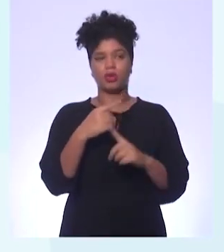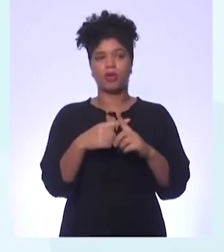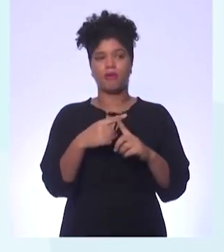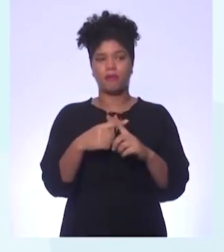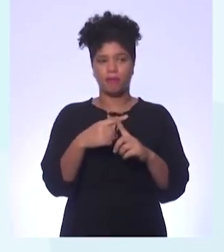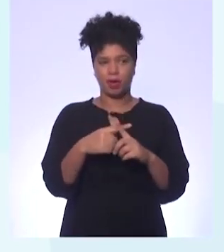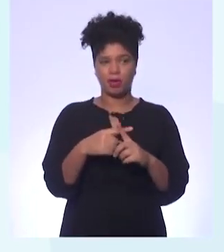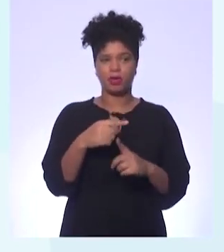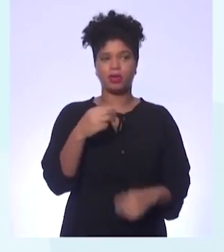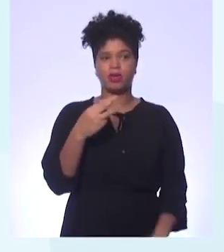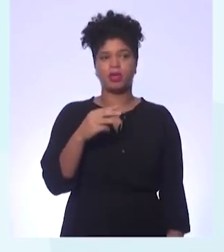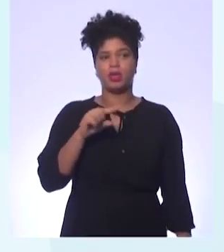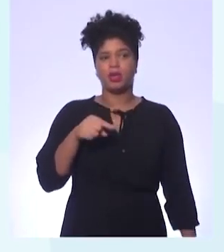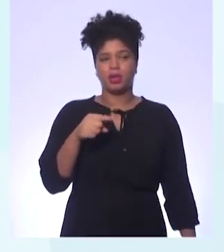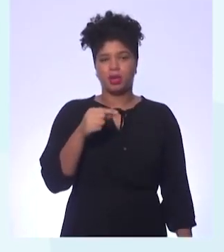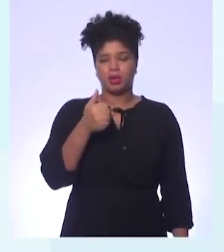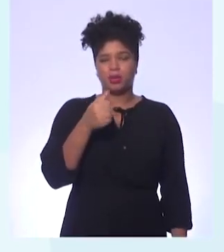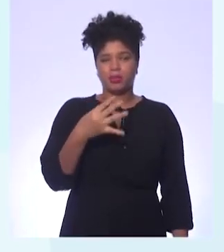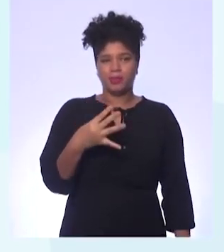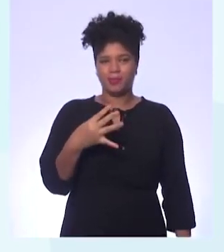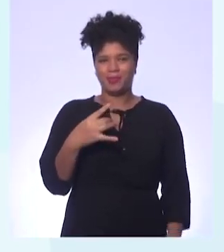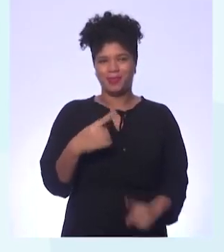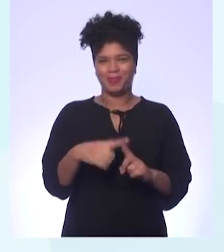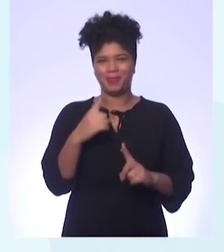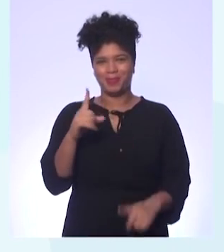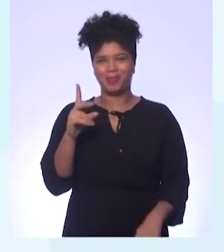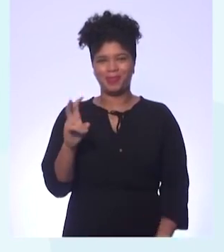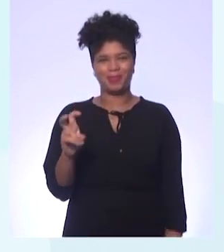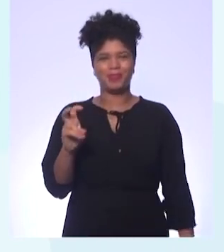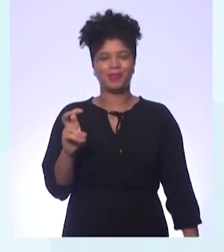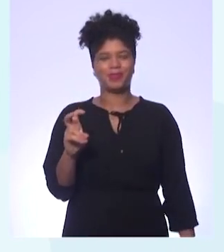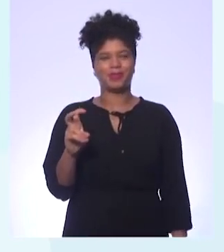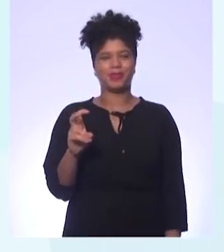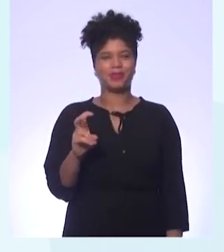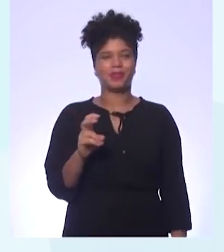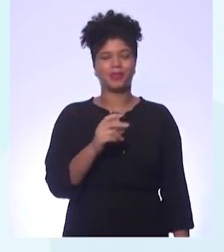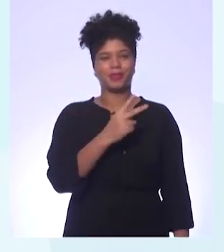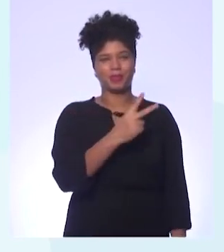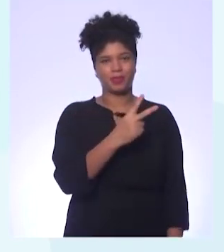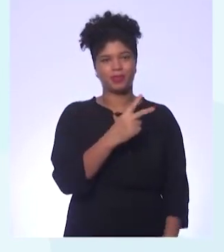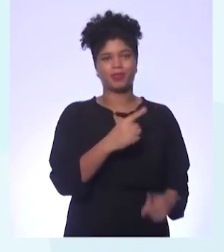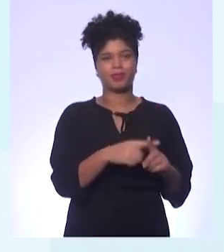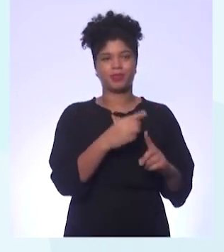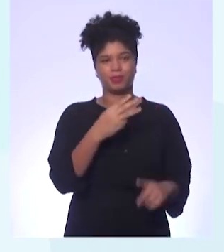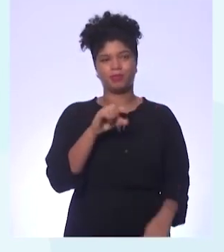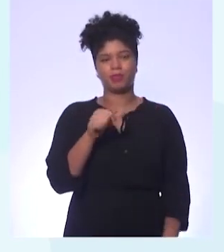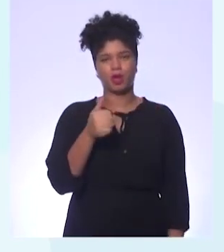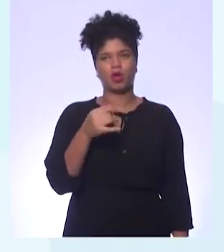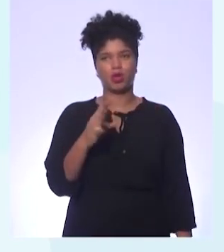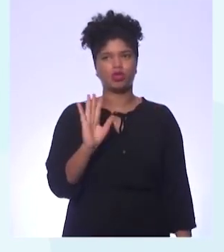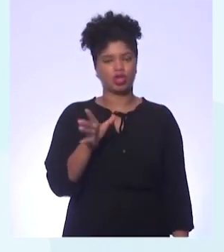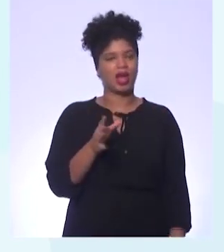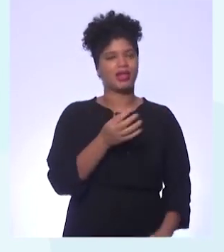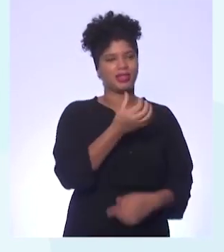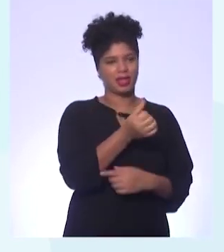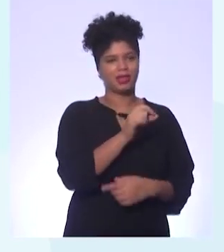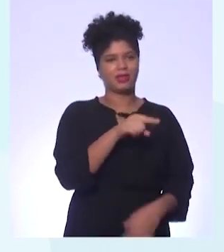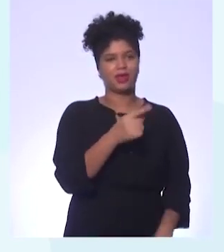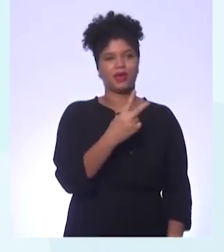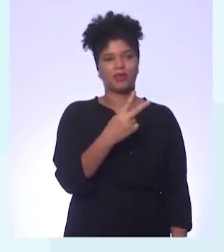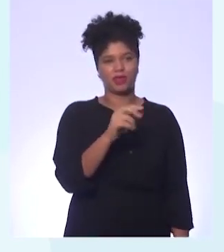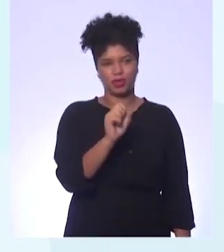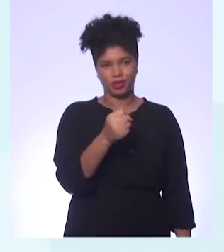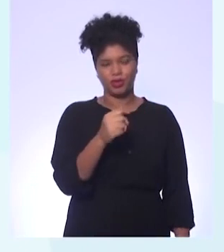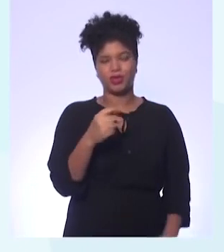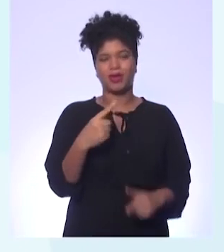3,14 vezes o raio, que é 15. 2 vezes 3,14, eu fiz na outra vez,